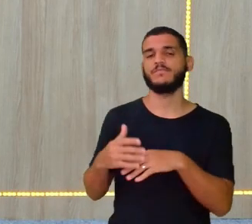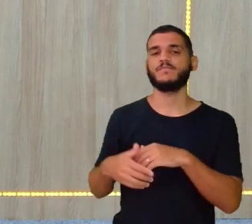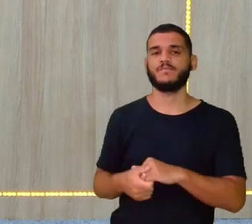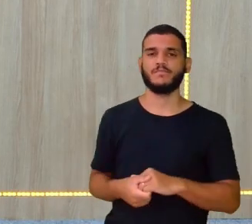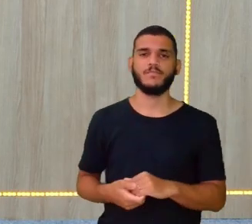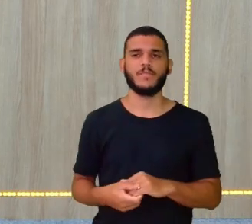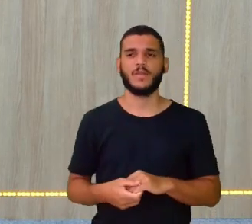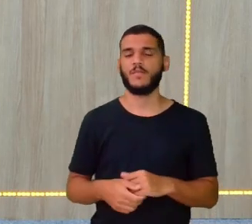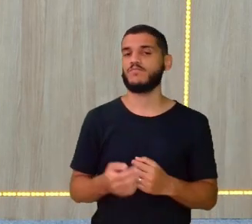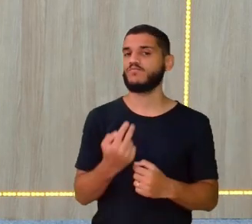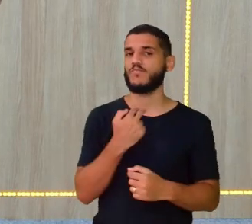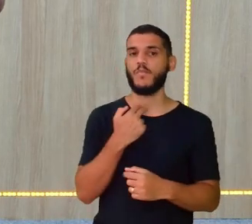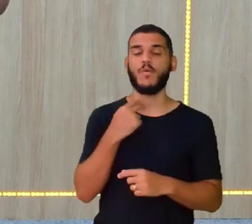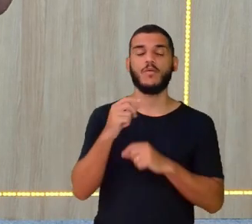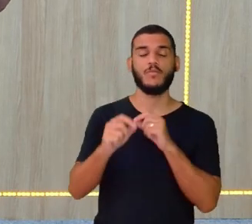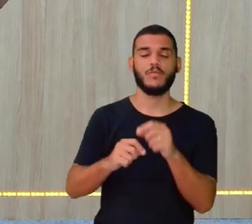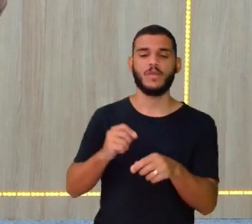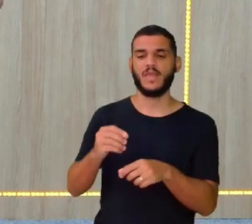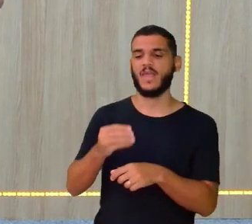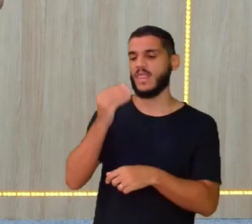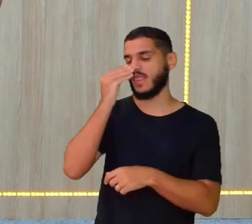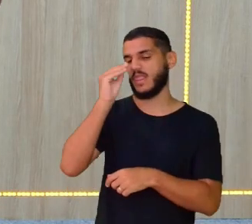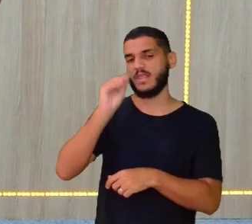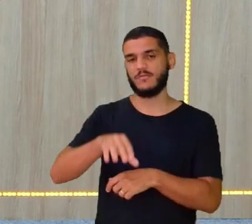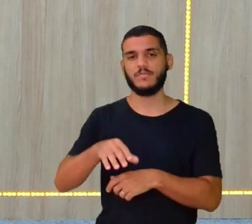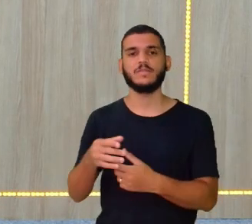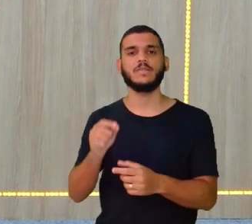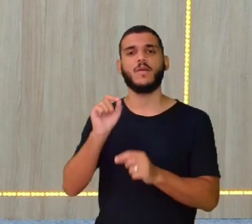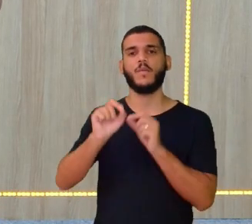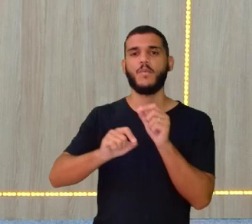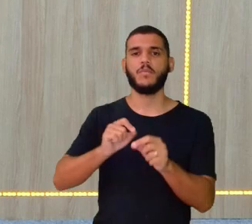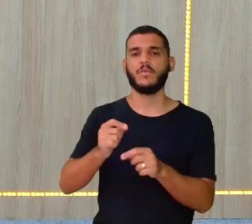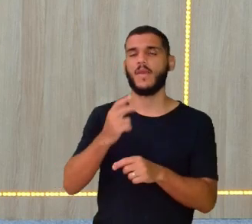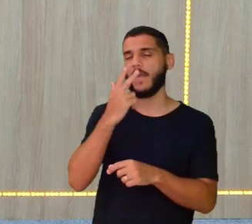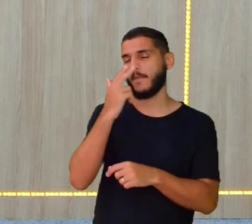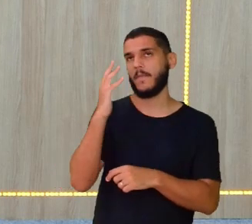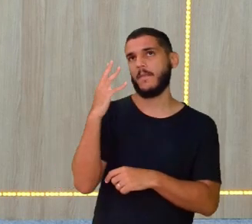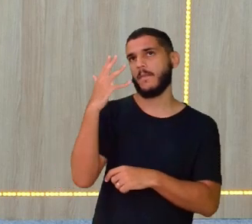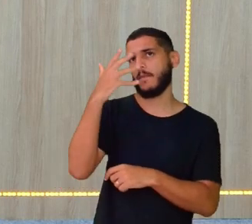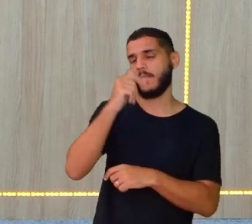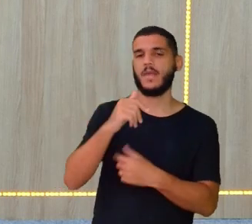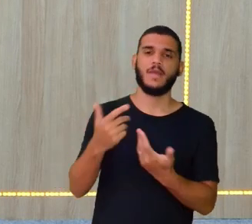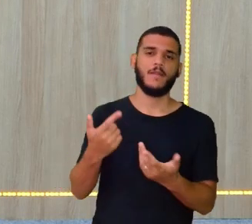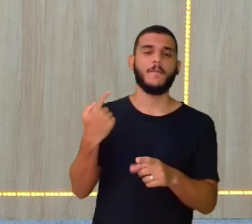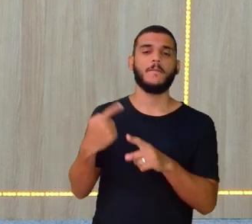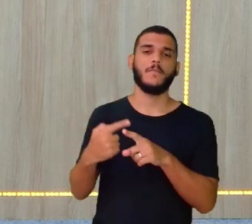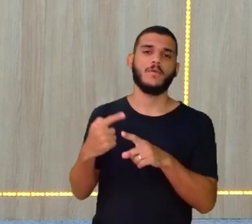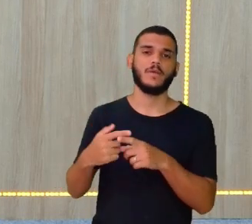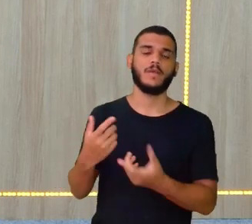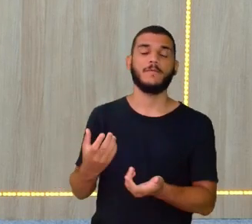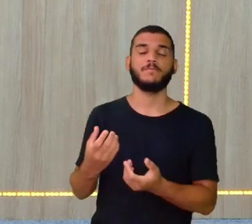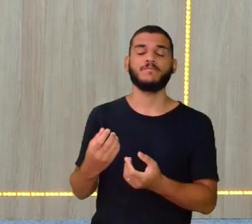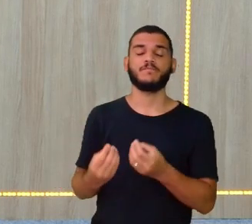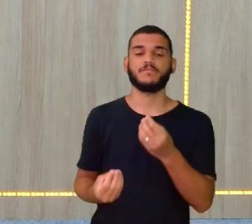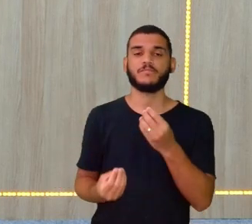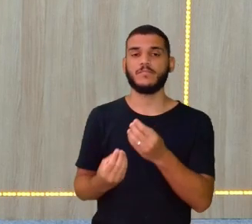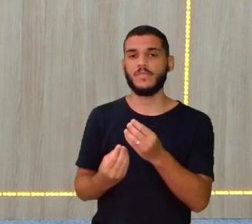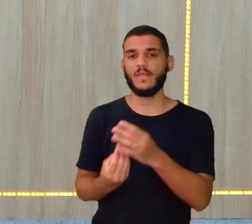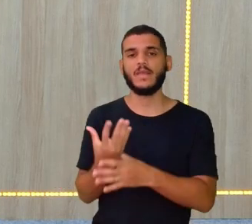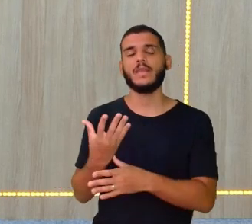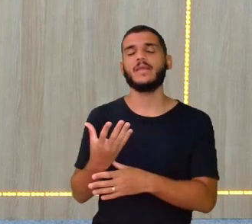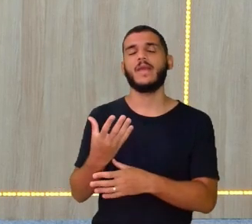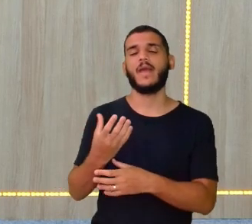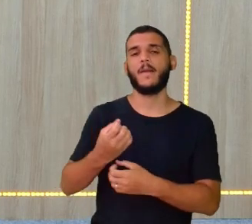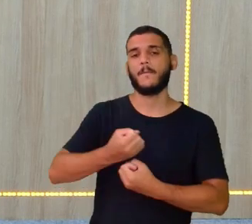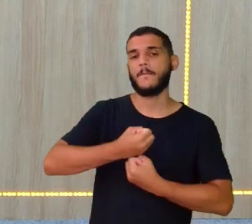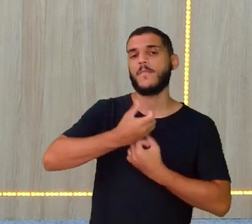não descarta aquilo que parece não ser belo, porque poesia, fazer poesia é isso, é ver